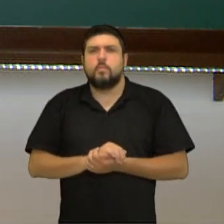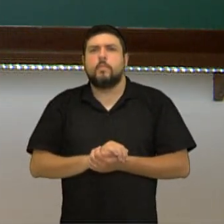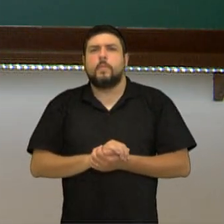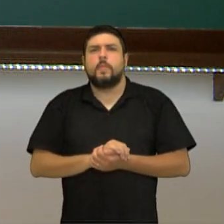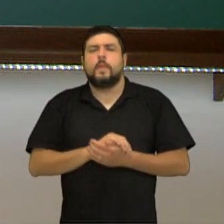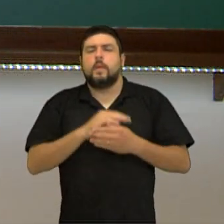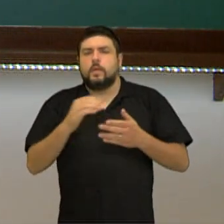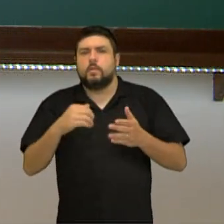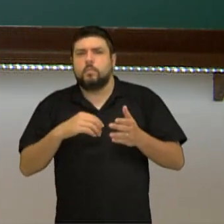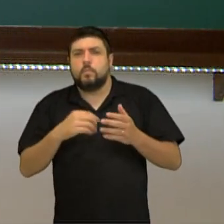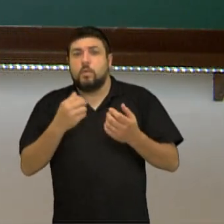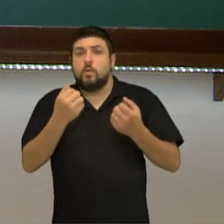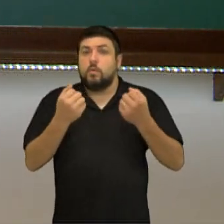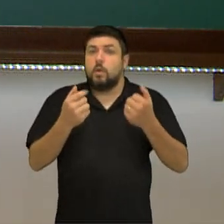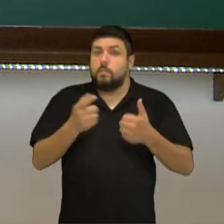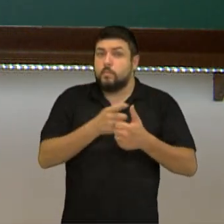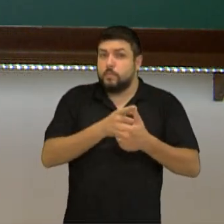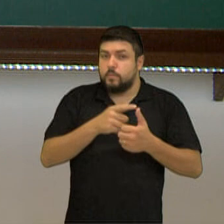caminhão. Certo?